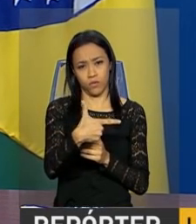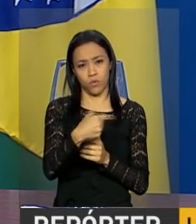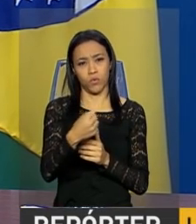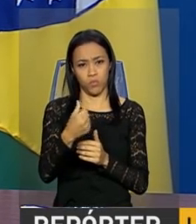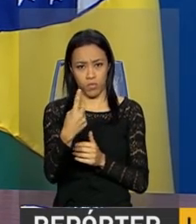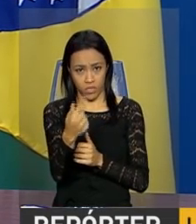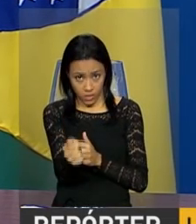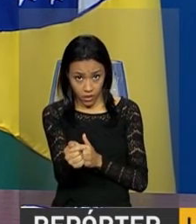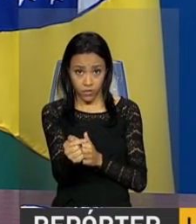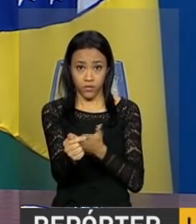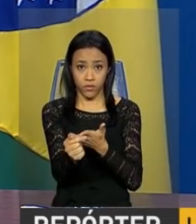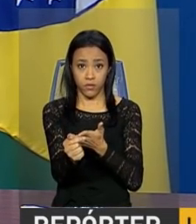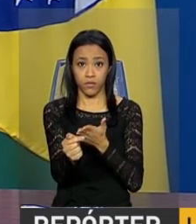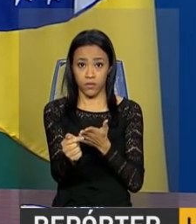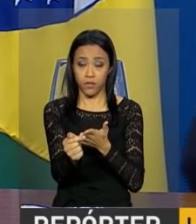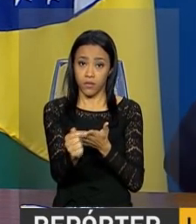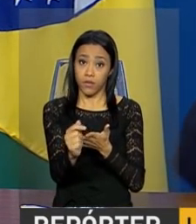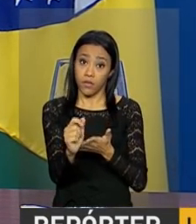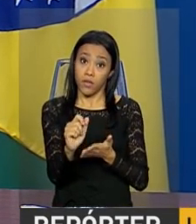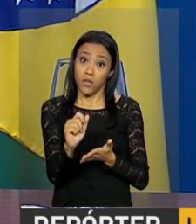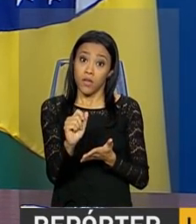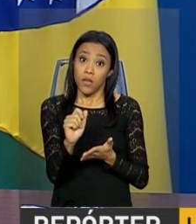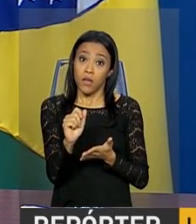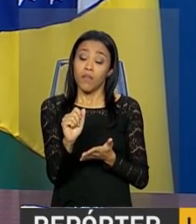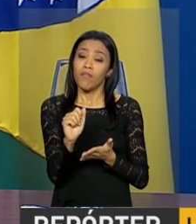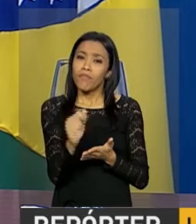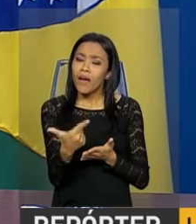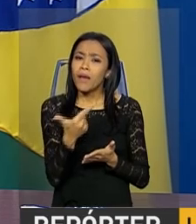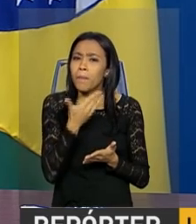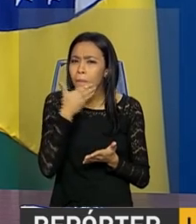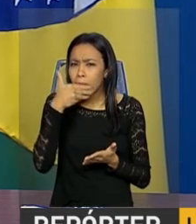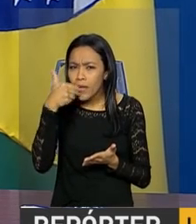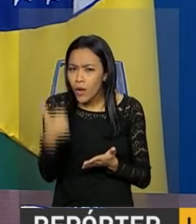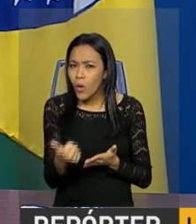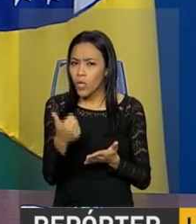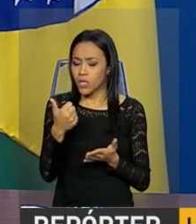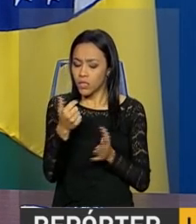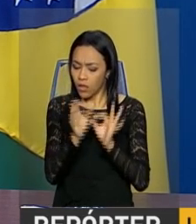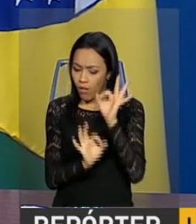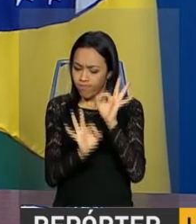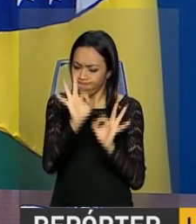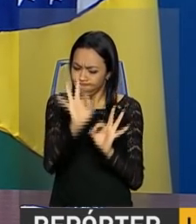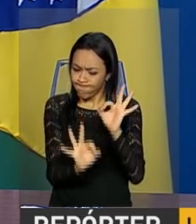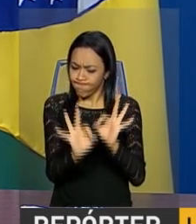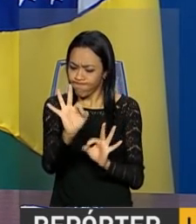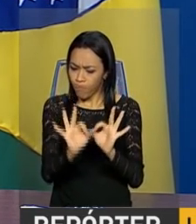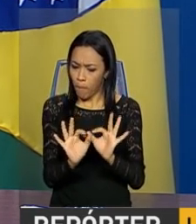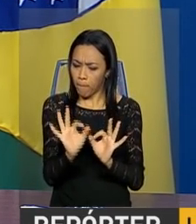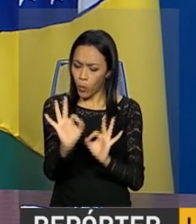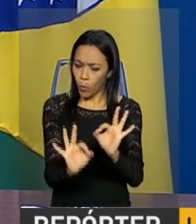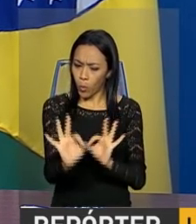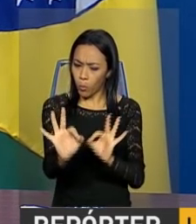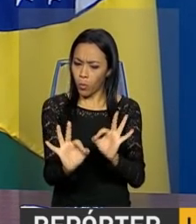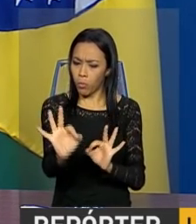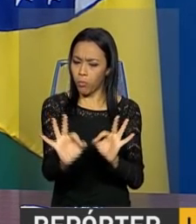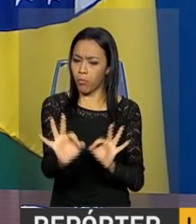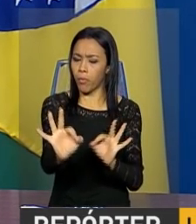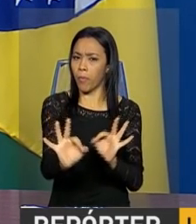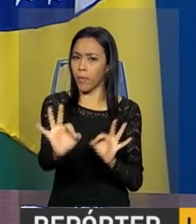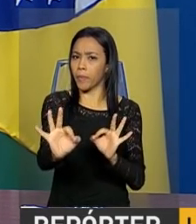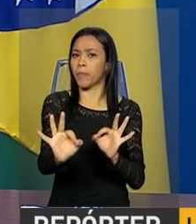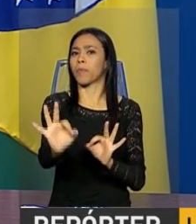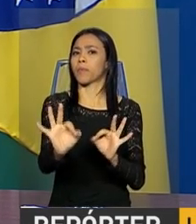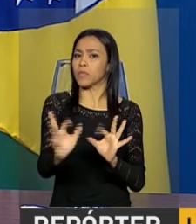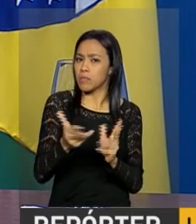2017, evidentemente se fará dentro das melhores estimativas presentes eh possíveis neste